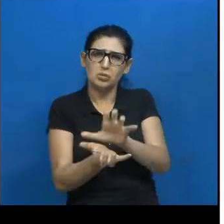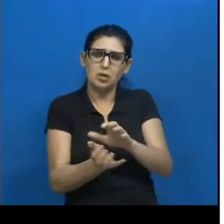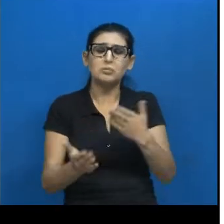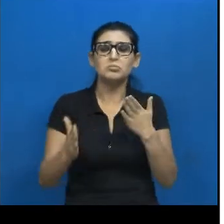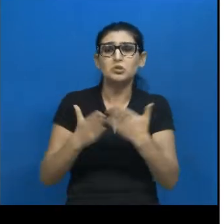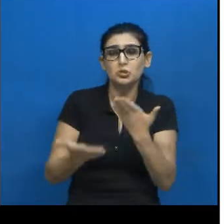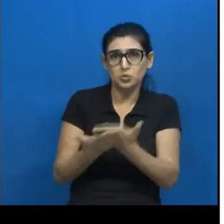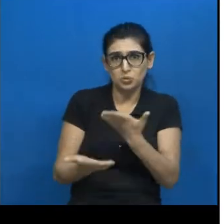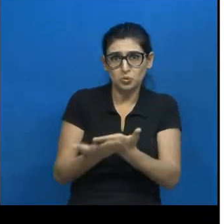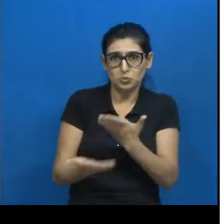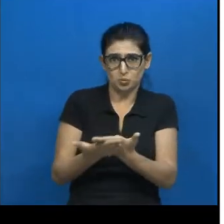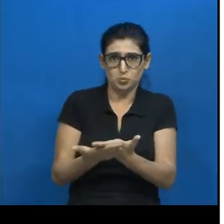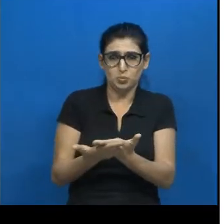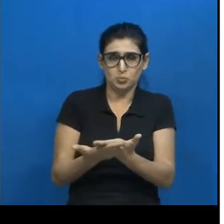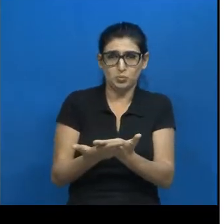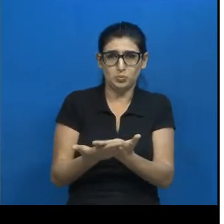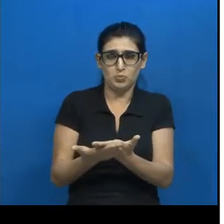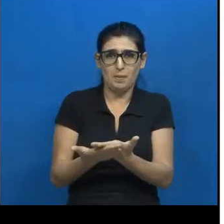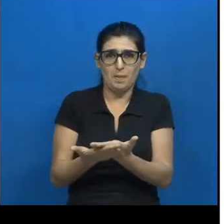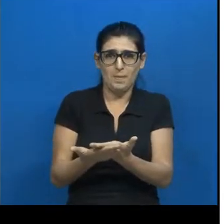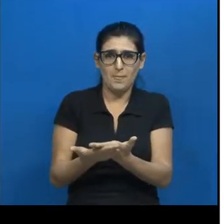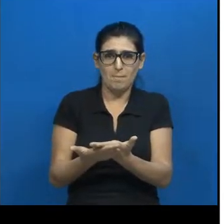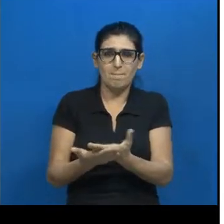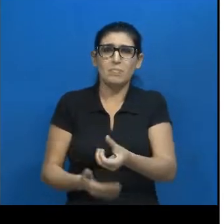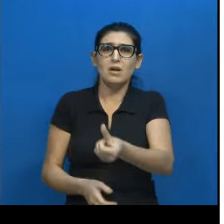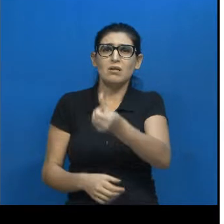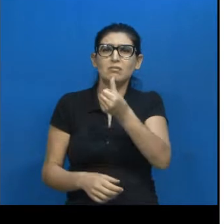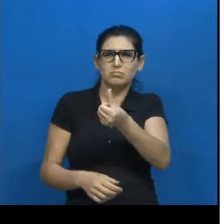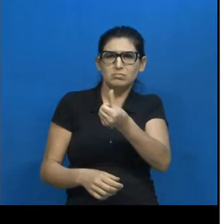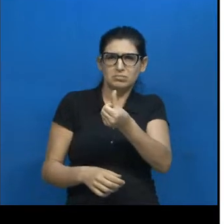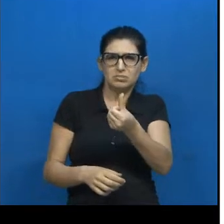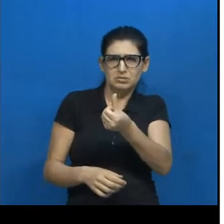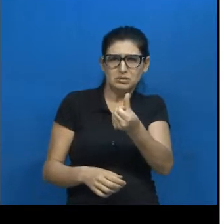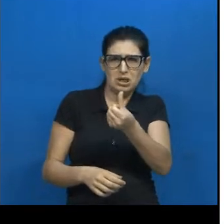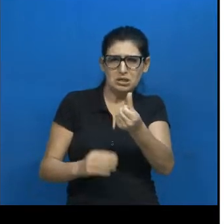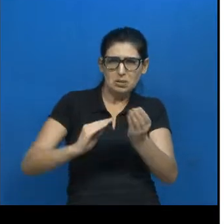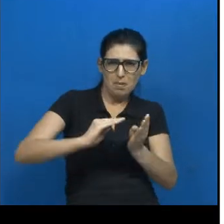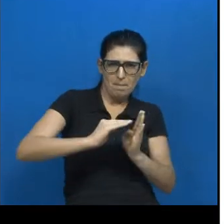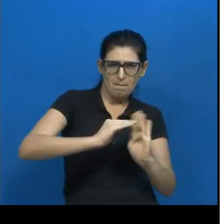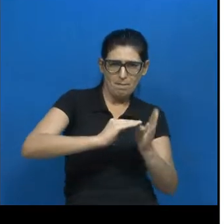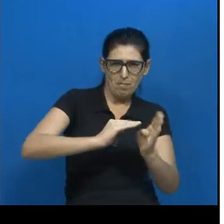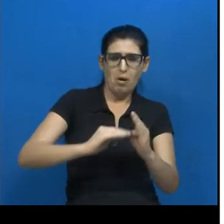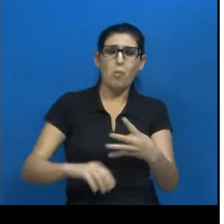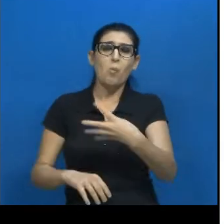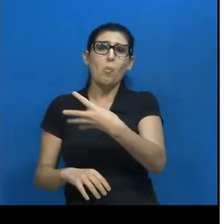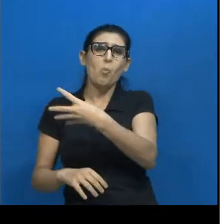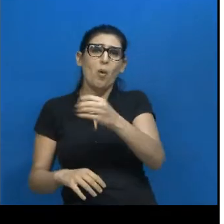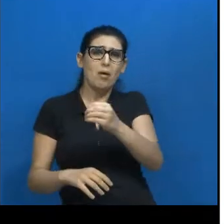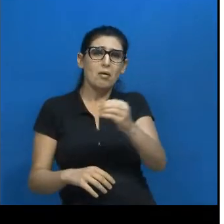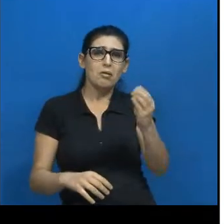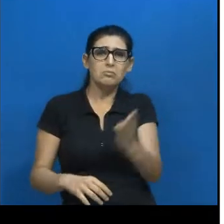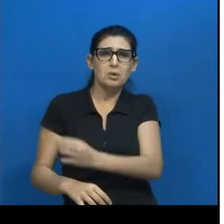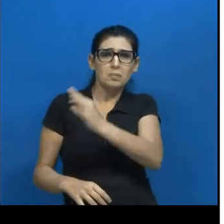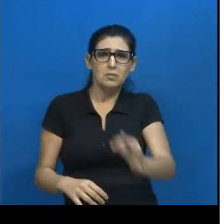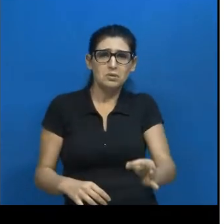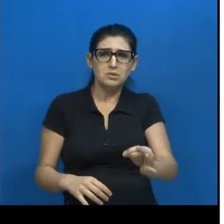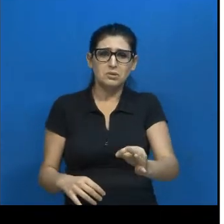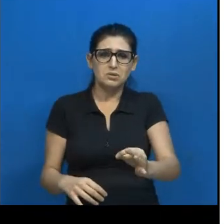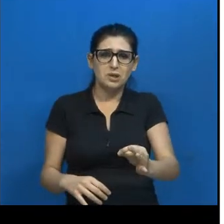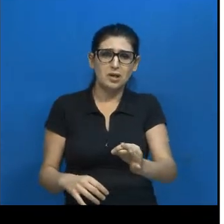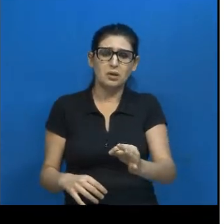a priori, ele foi feito de 6 linhas, que atendem hoje 40% dos passageiros da